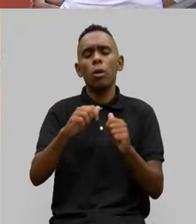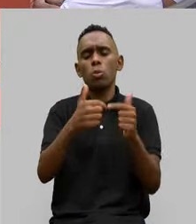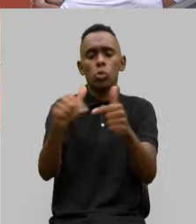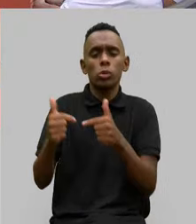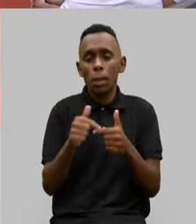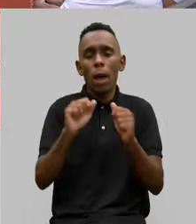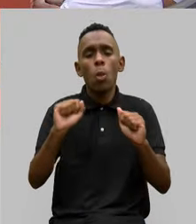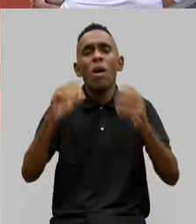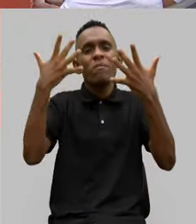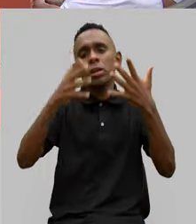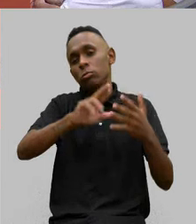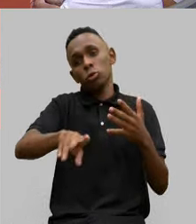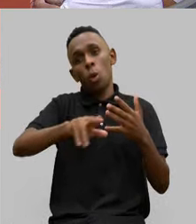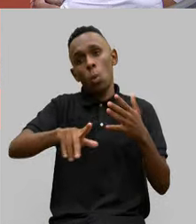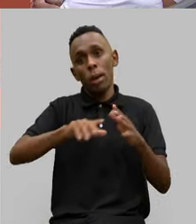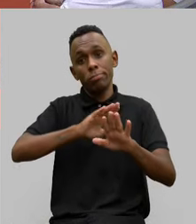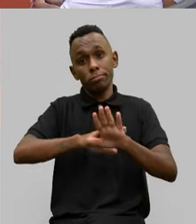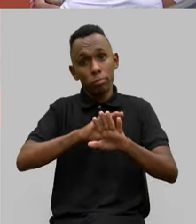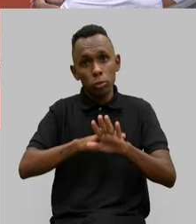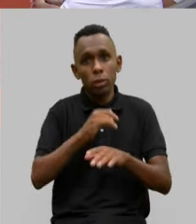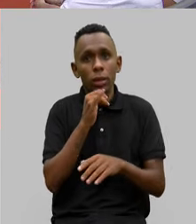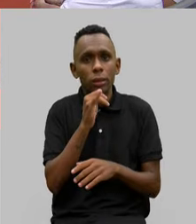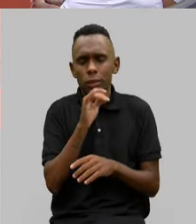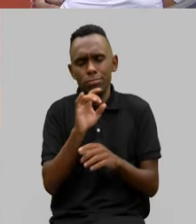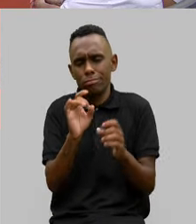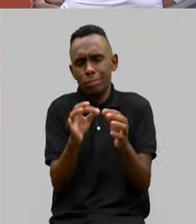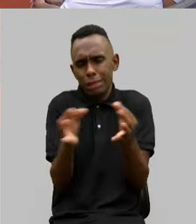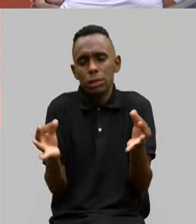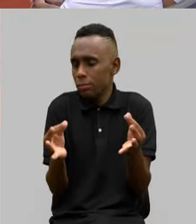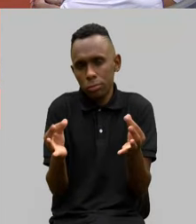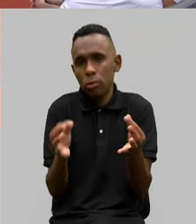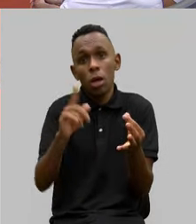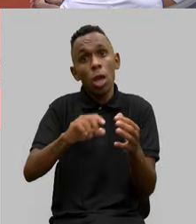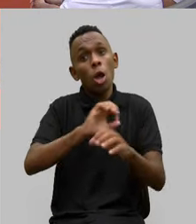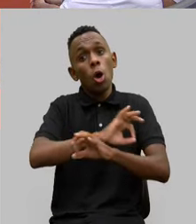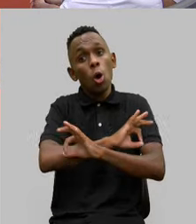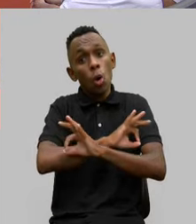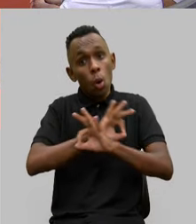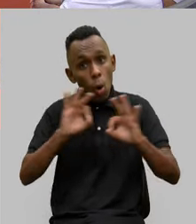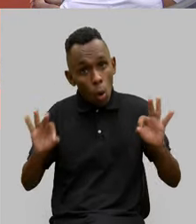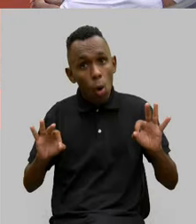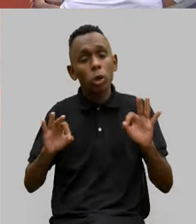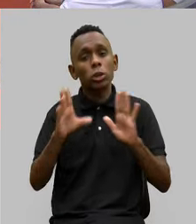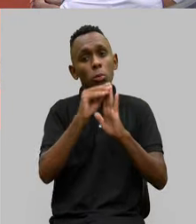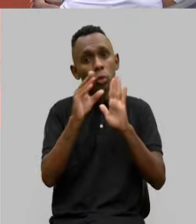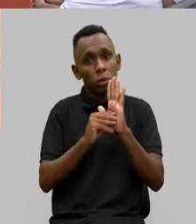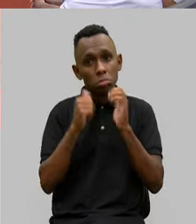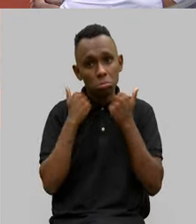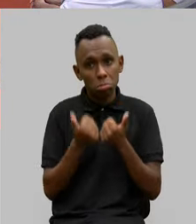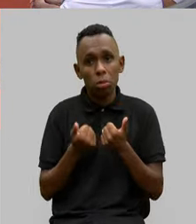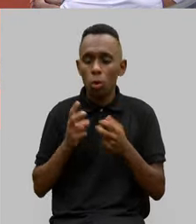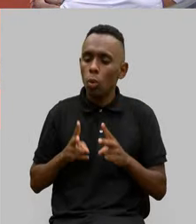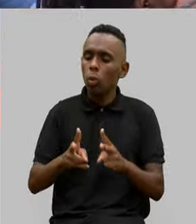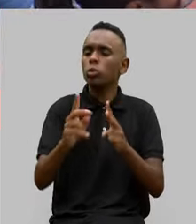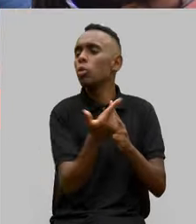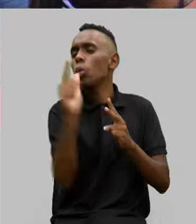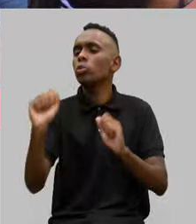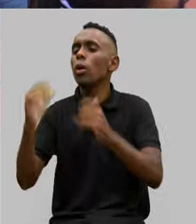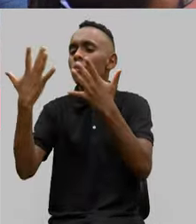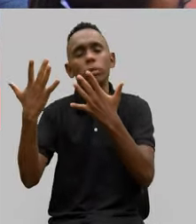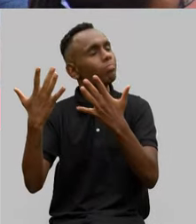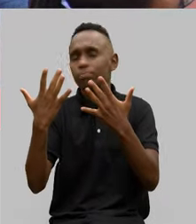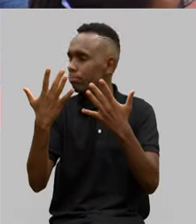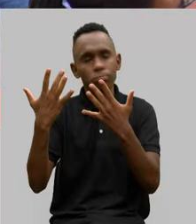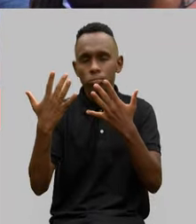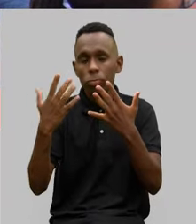um evento que pare por si só foi ótimo vai gerar boas matérias E aí a gente segue pro próximo evento não